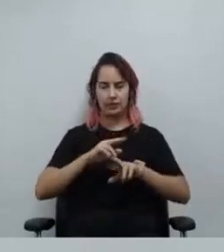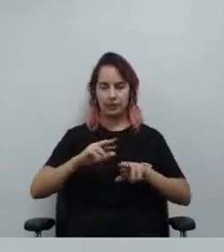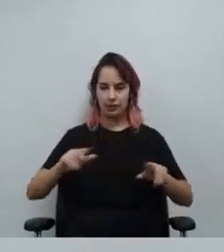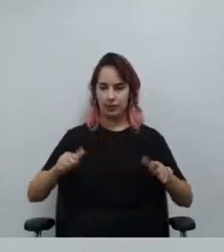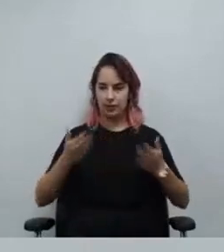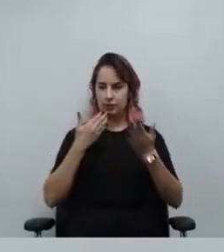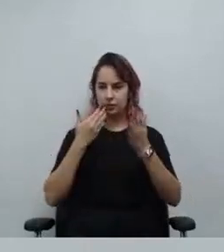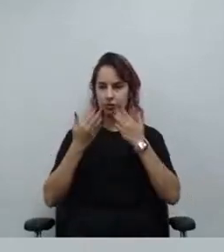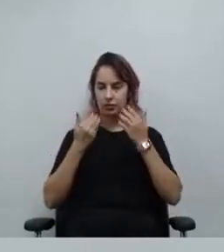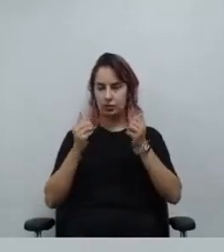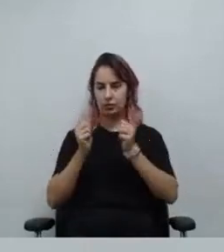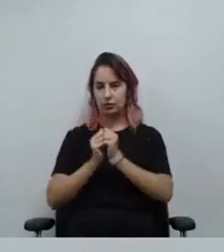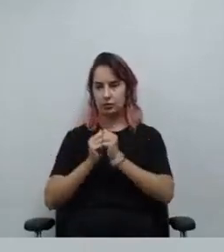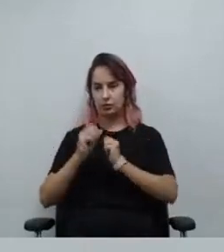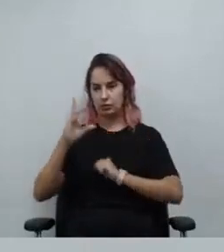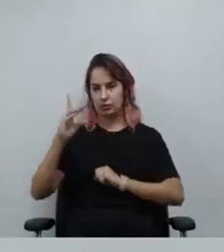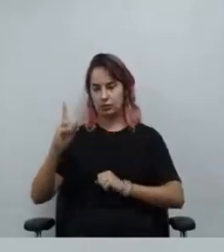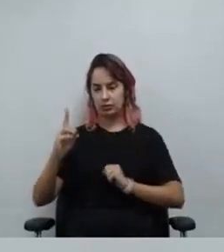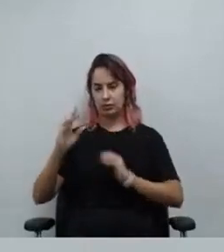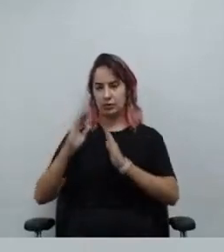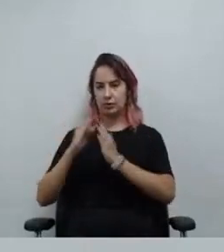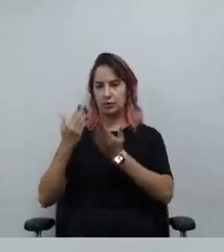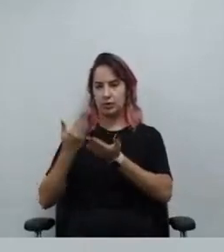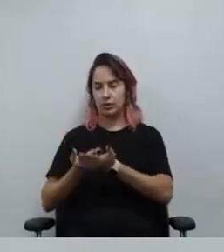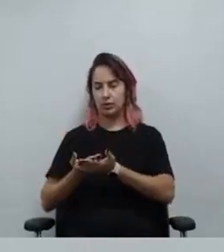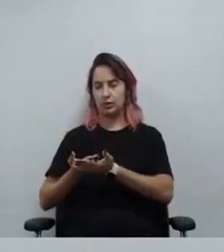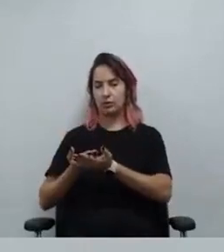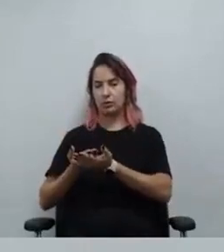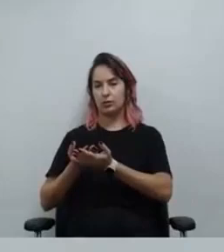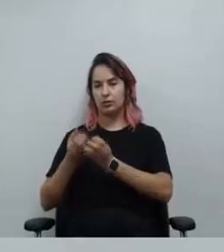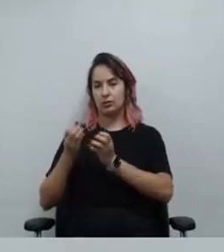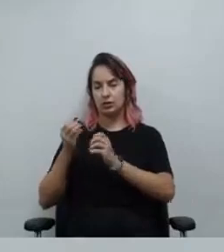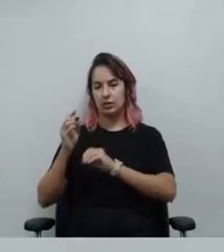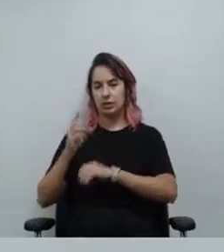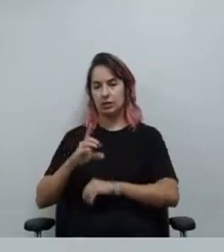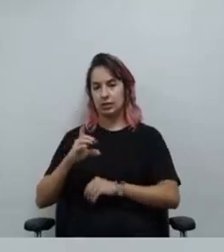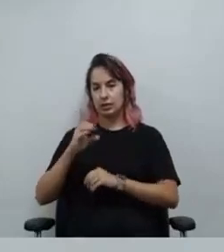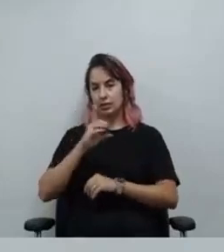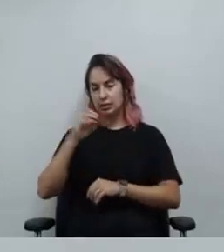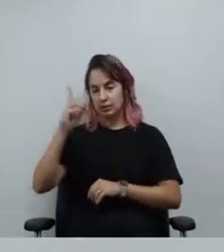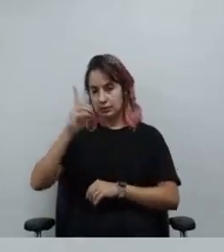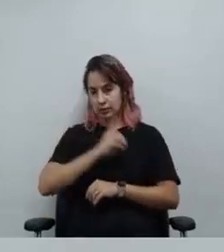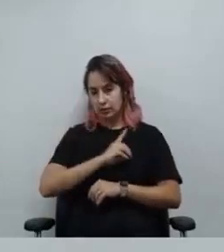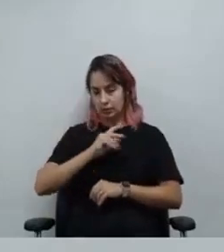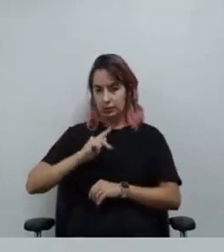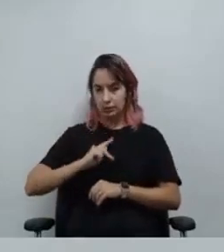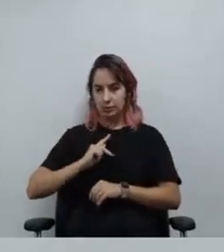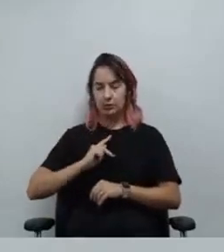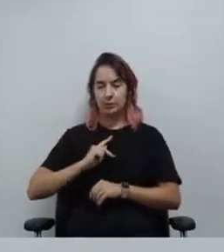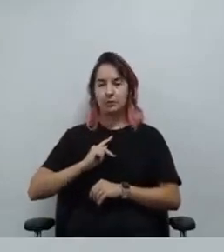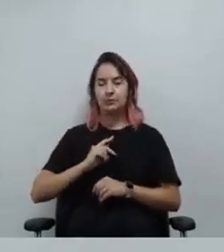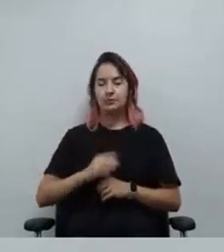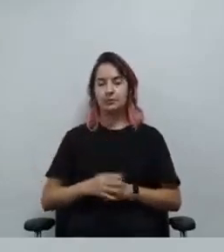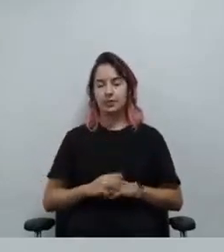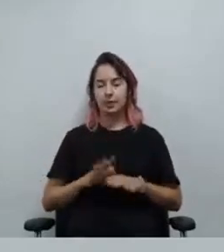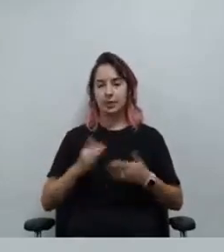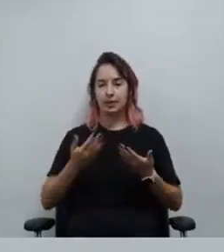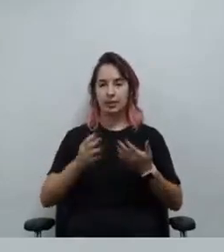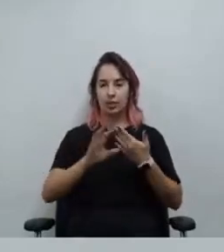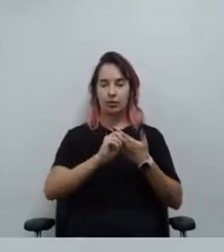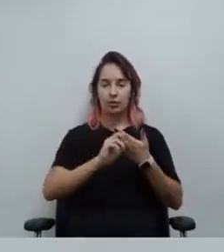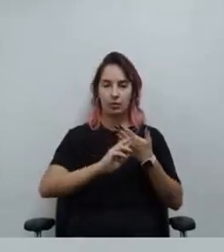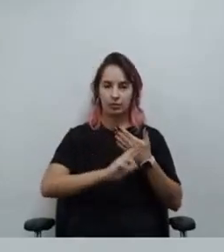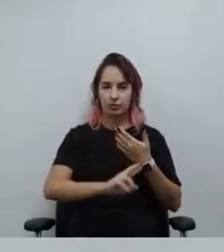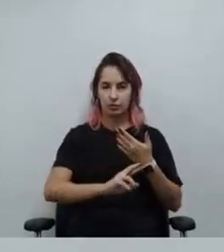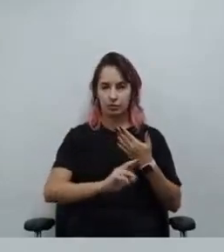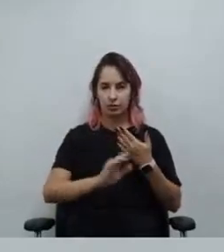o diretor da Escola da Defensoria, o Guilherme Pitina, que tem sido muito receptivo às propostas da ouvidoria. Então, a ouvidoria, para além